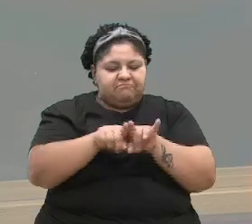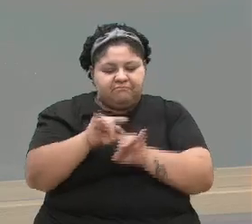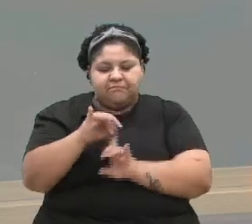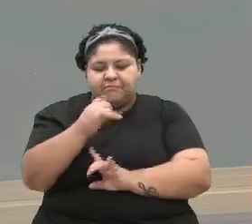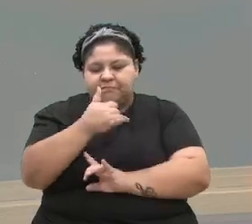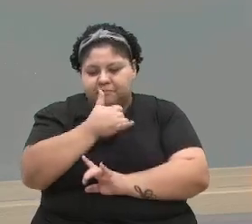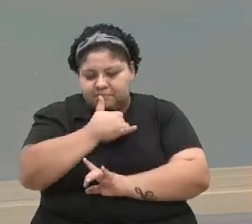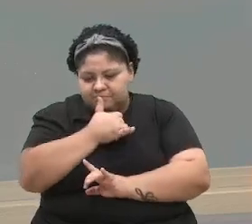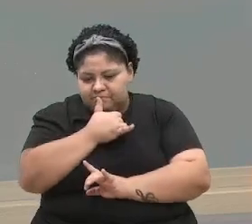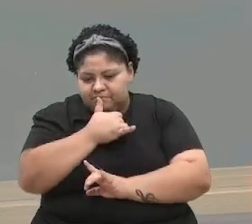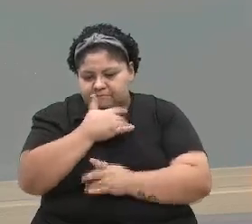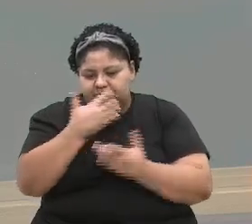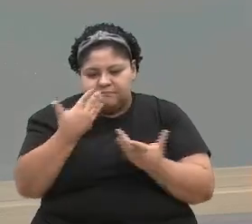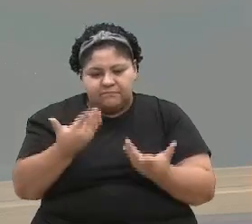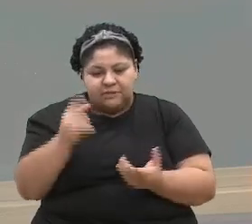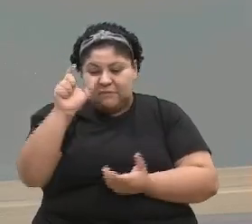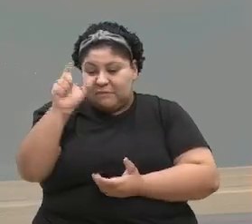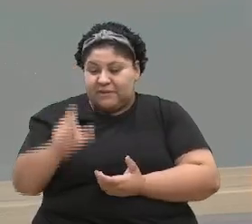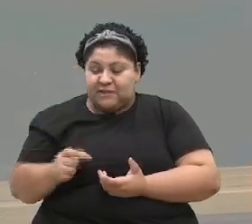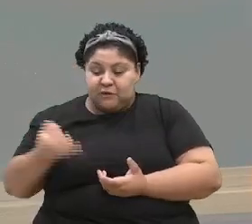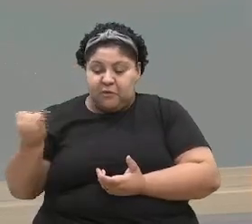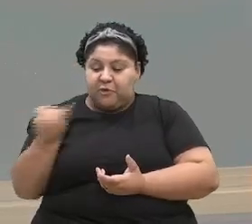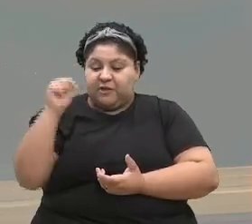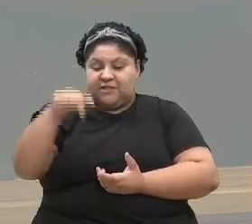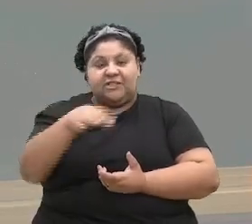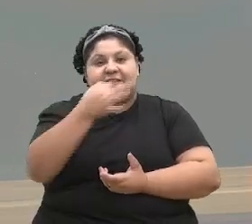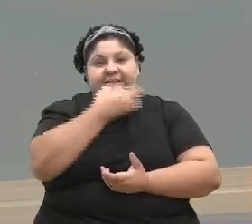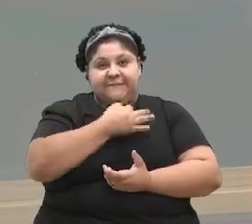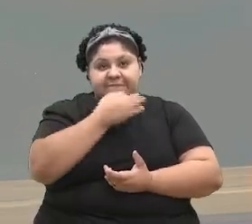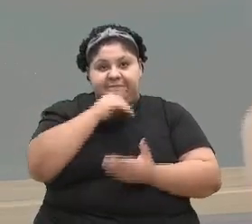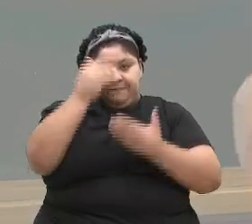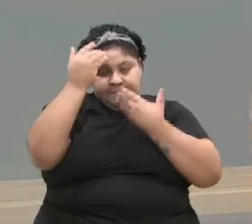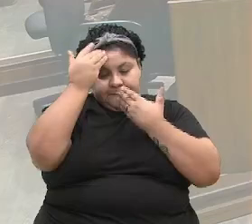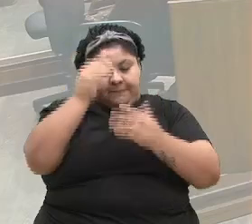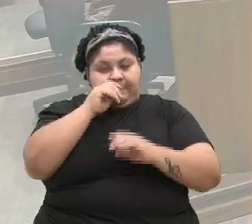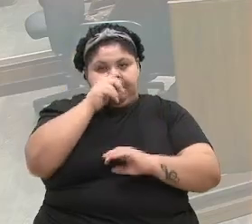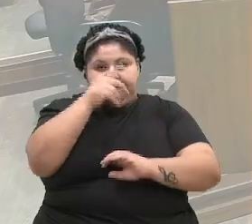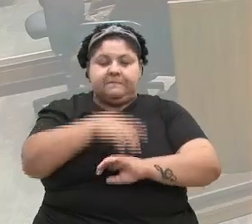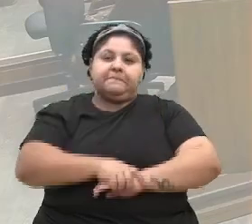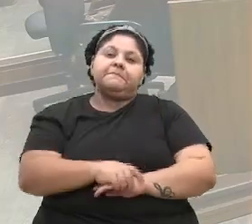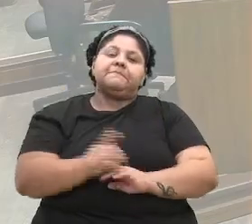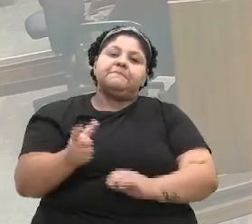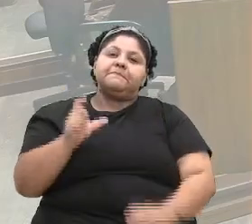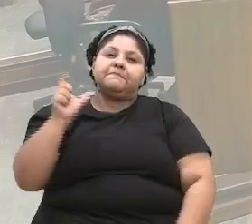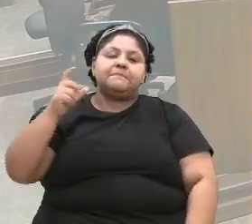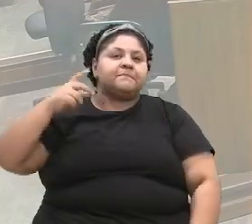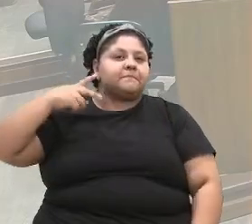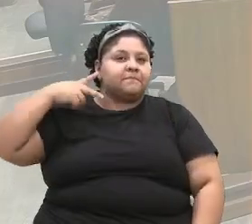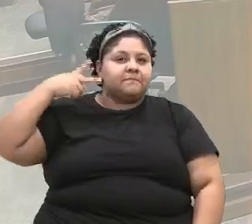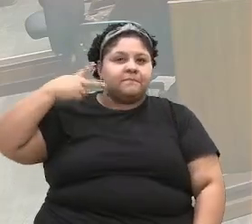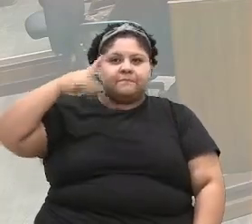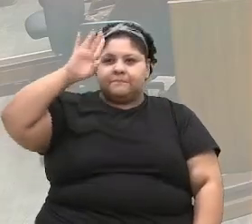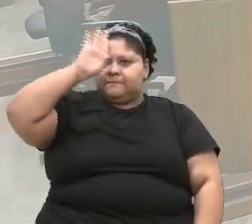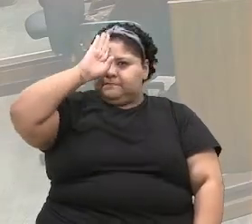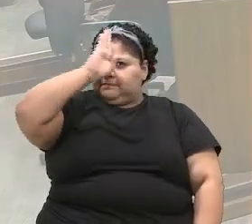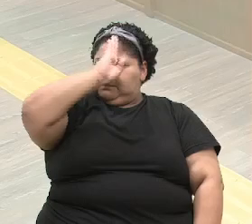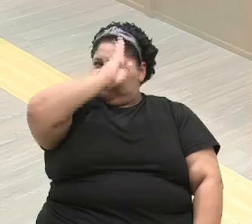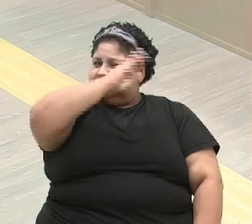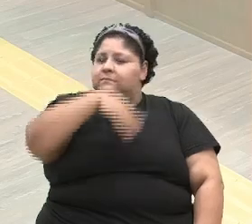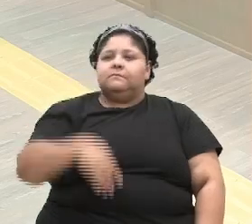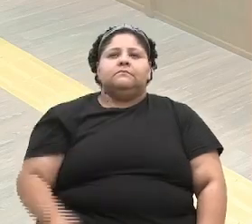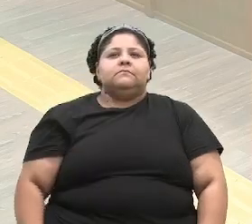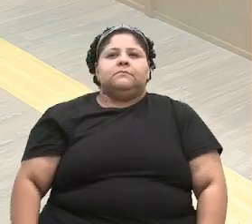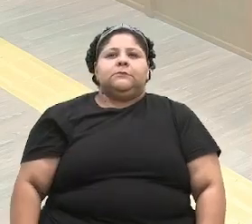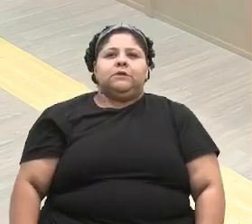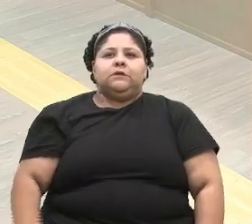a Margot, uma figura importante na nossa cidade. Obrigada. Com a palavra, a vereadora Adriano Bressan.